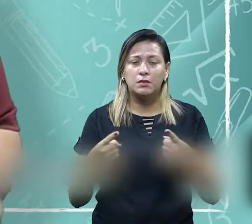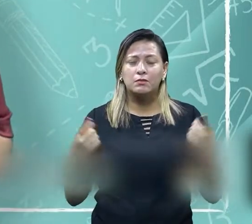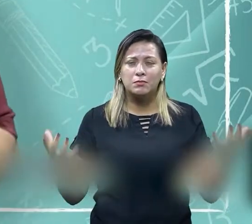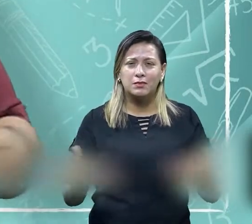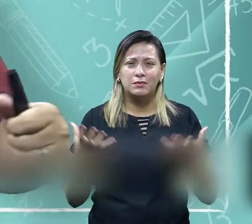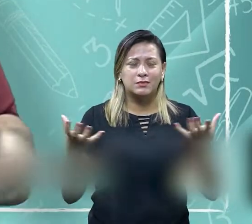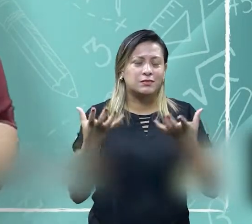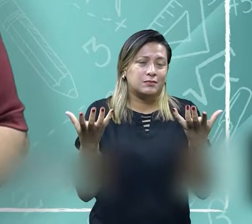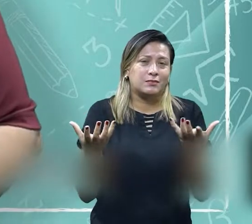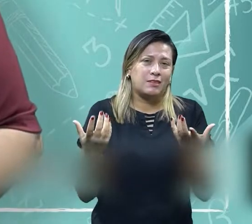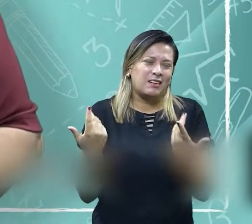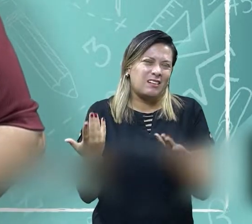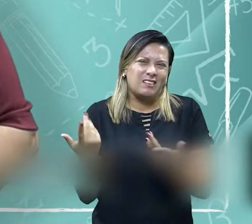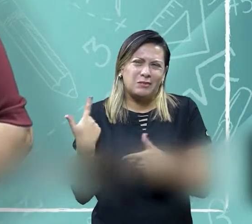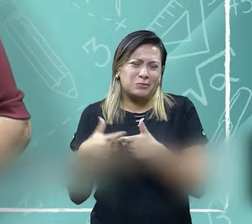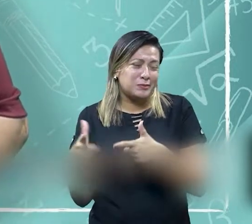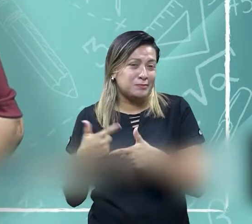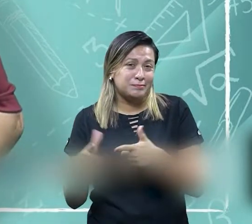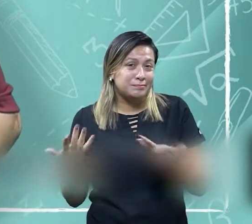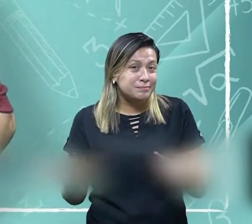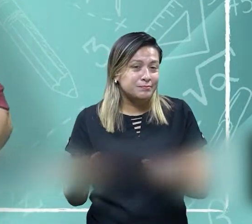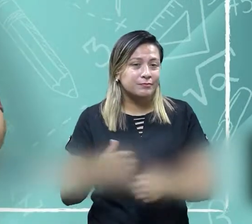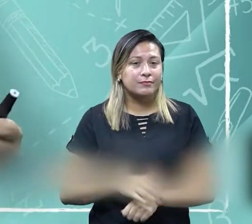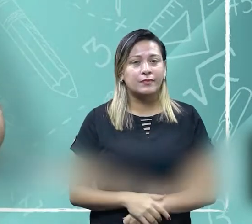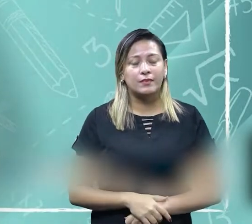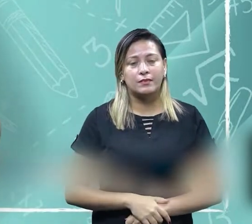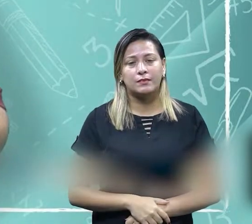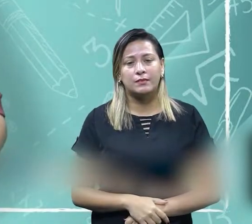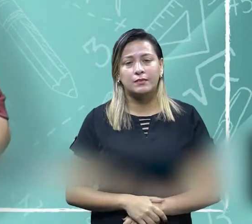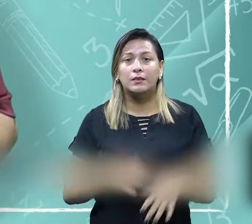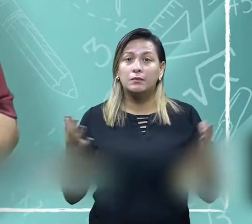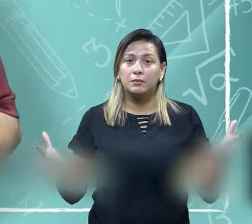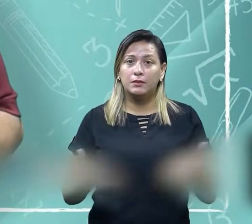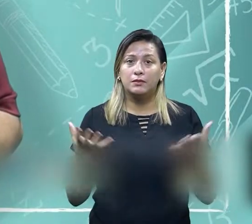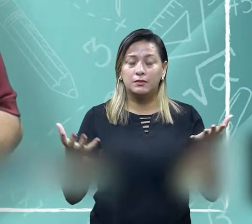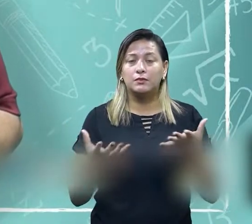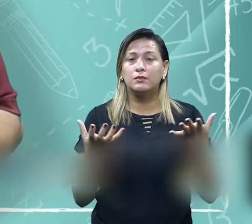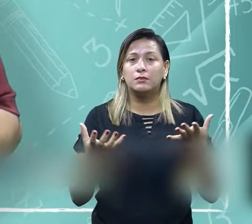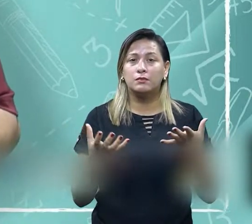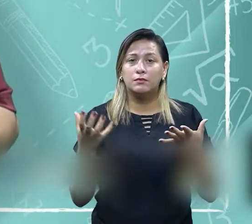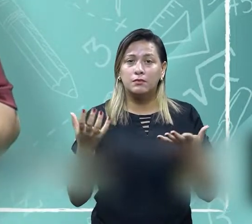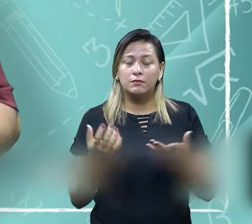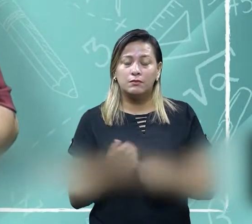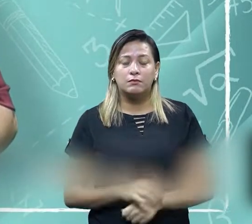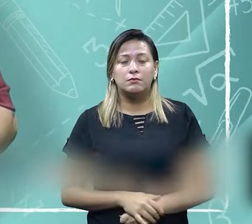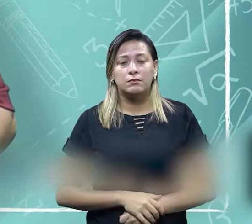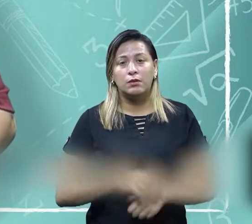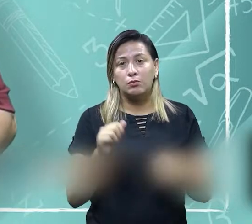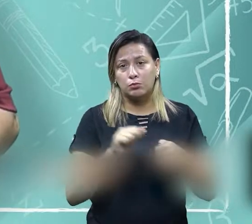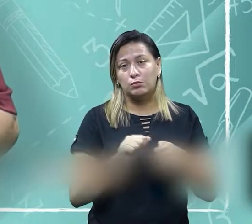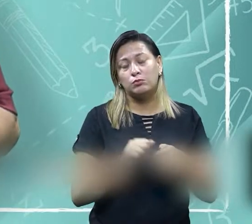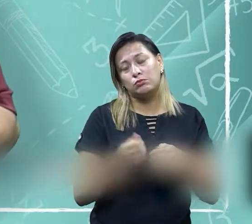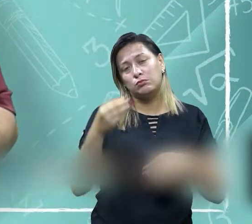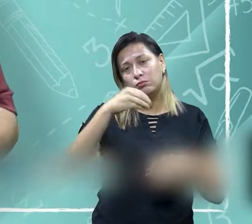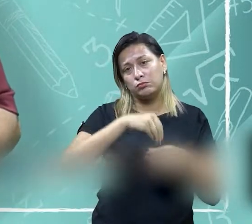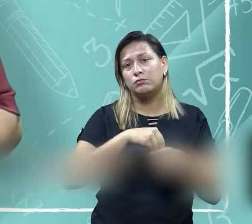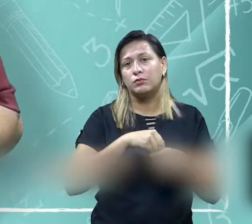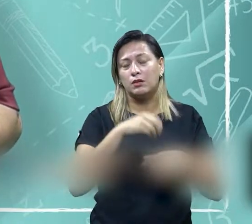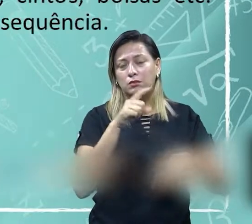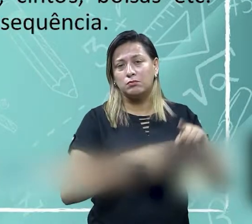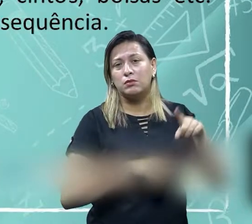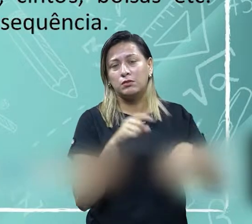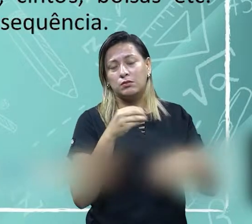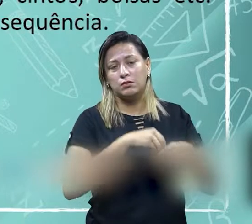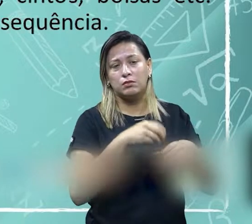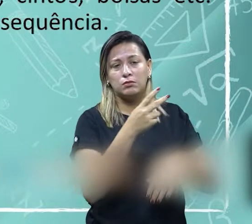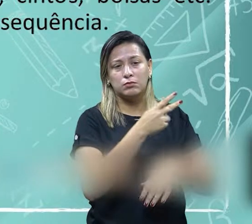poxa, então esse é um problema. Para incentivar o produtor interno, tá certo? Principalmente o produtor interno que